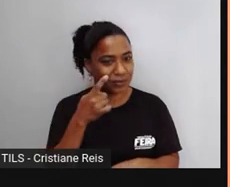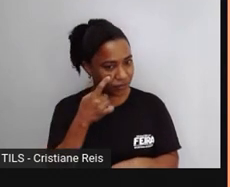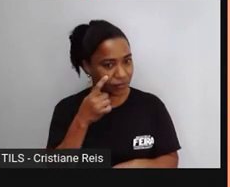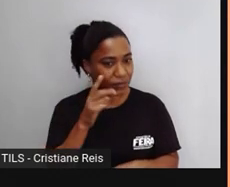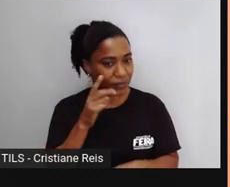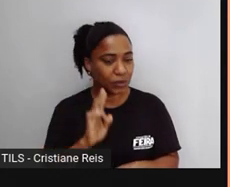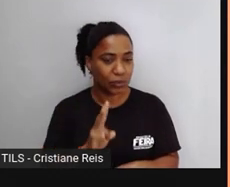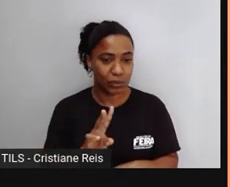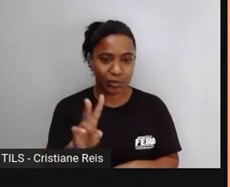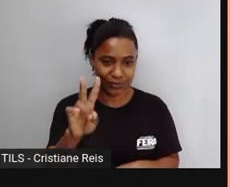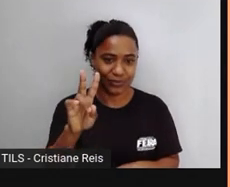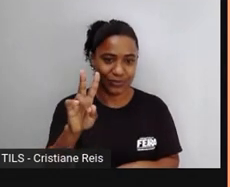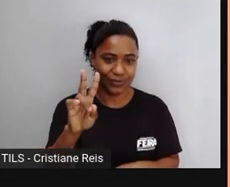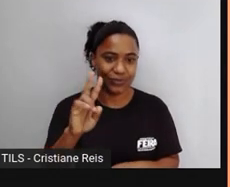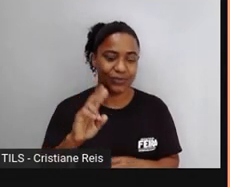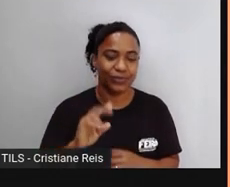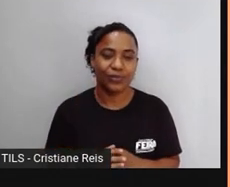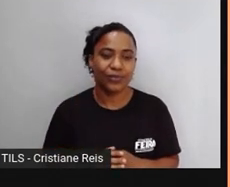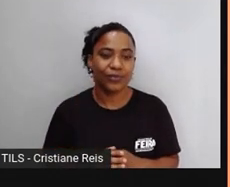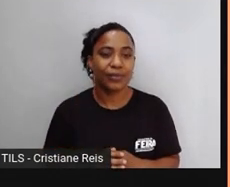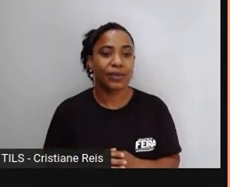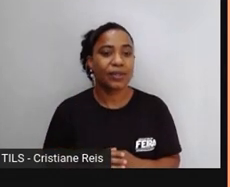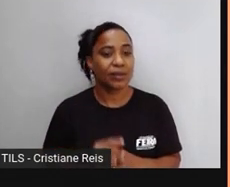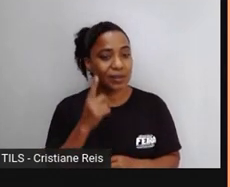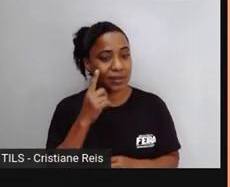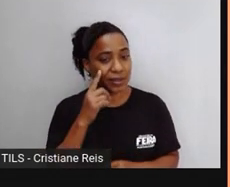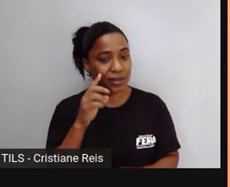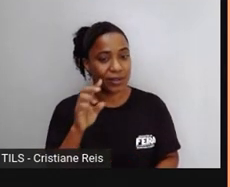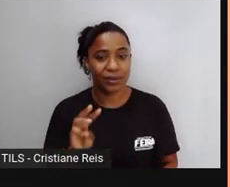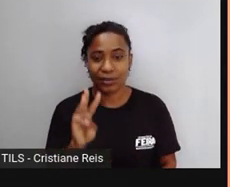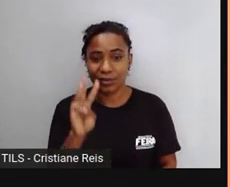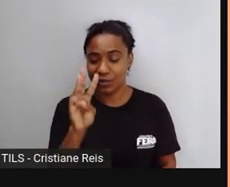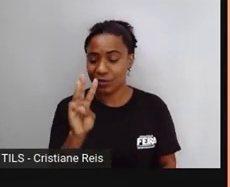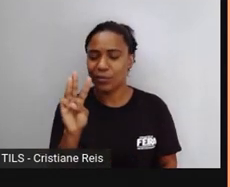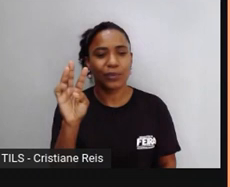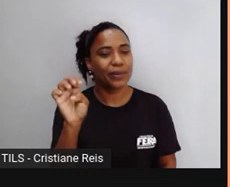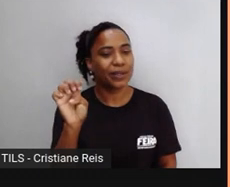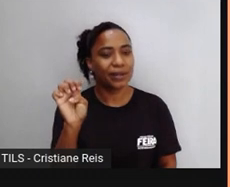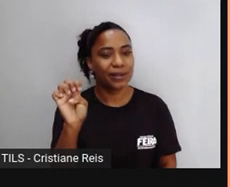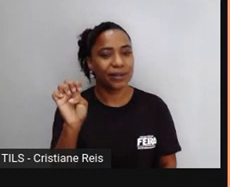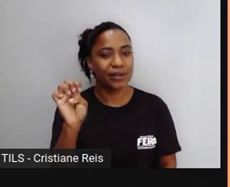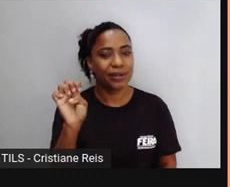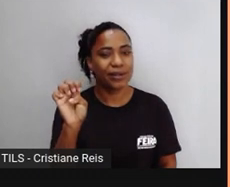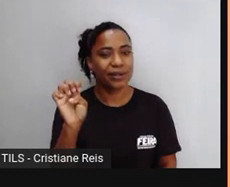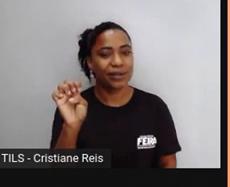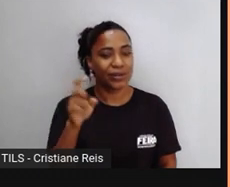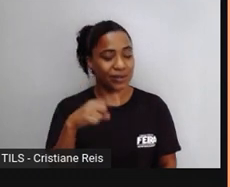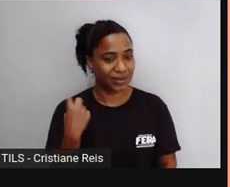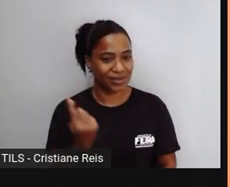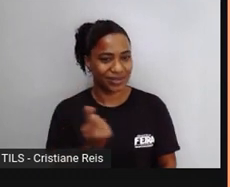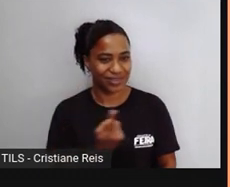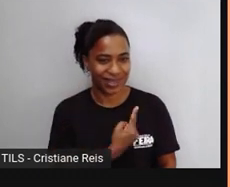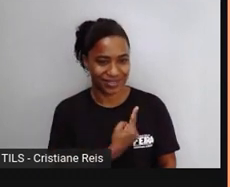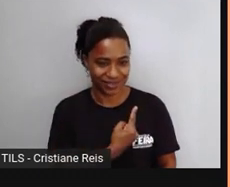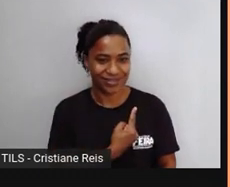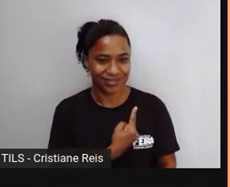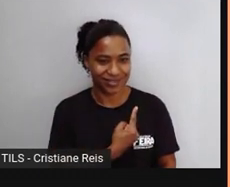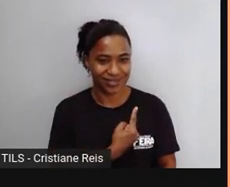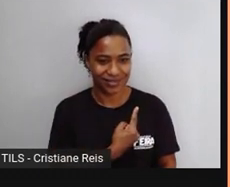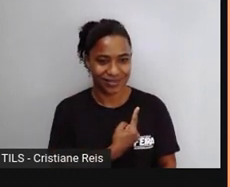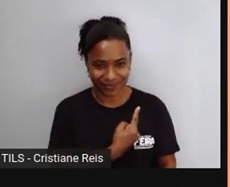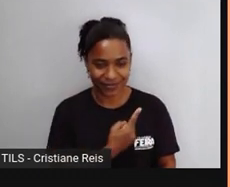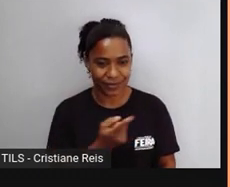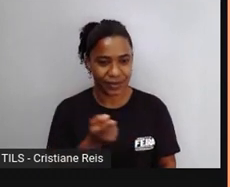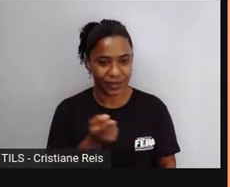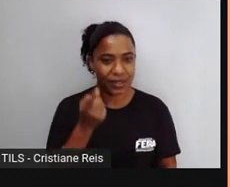we, nós, e they, eles ou elas. Agora, resta-nos saber qual a forma